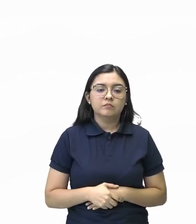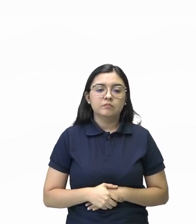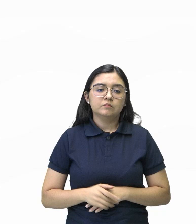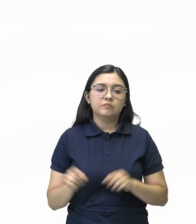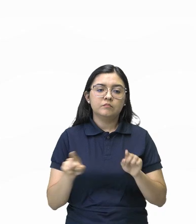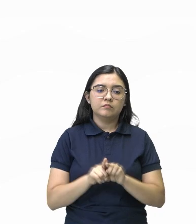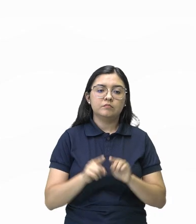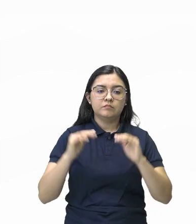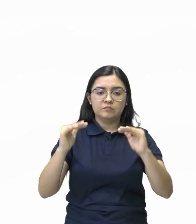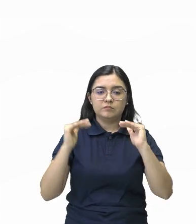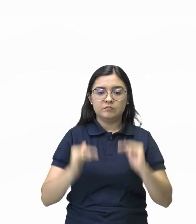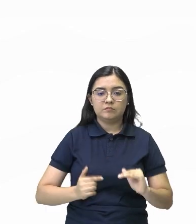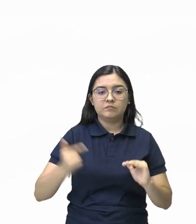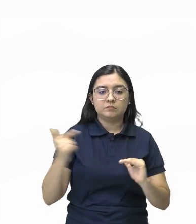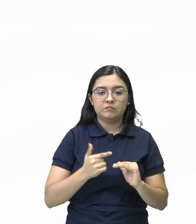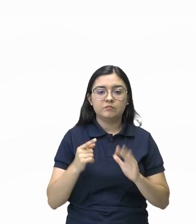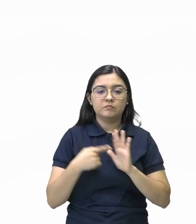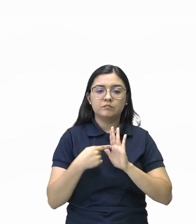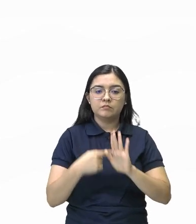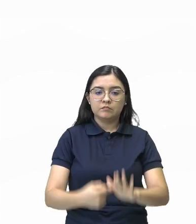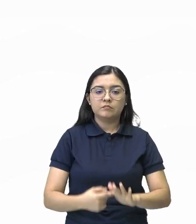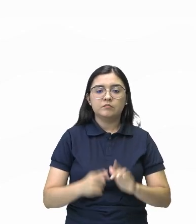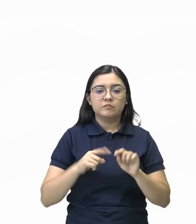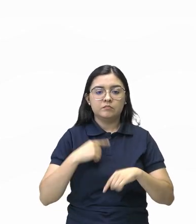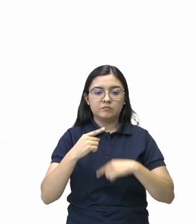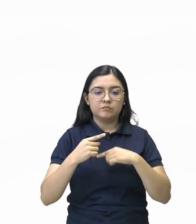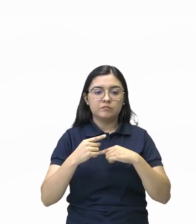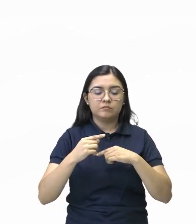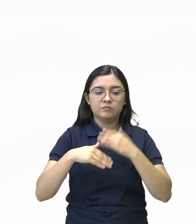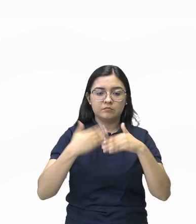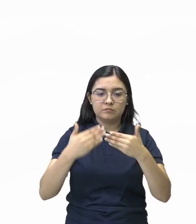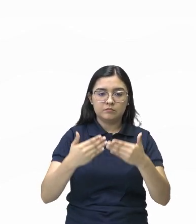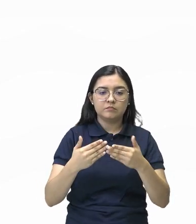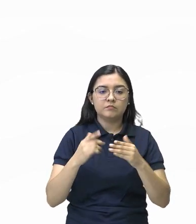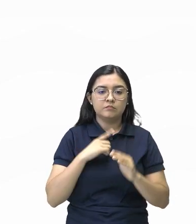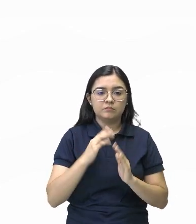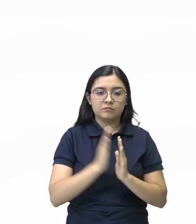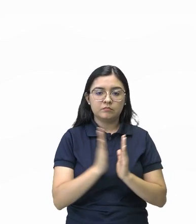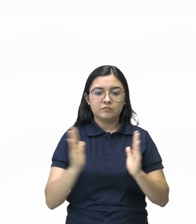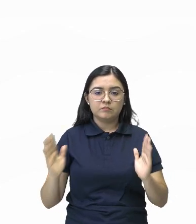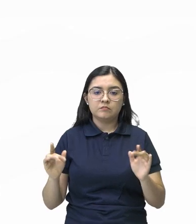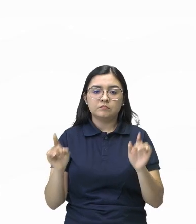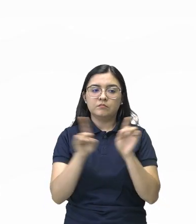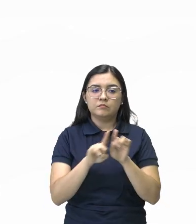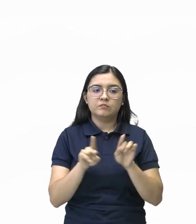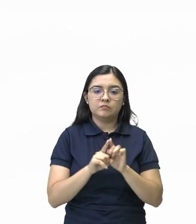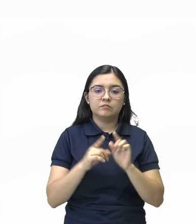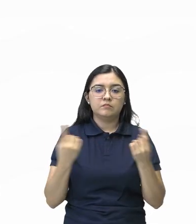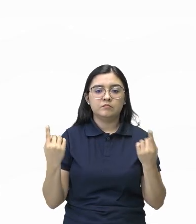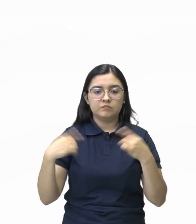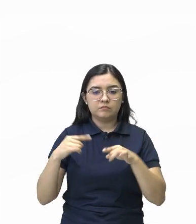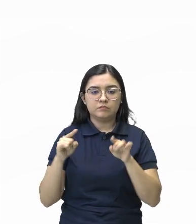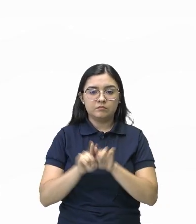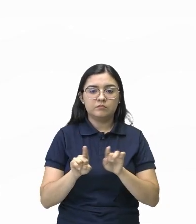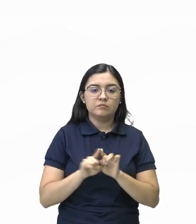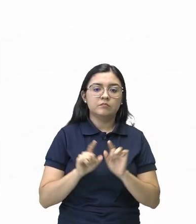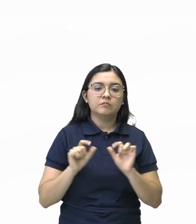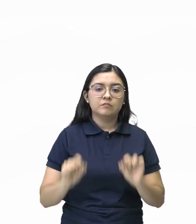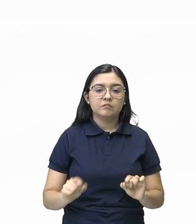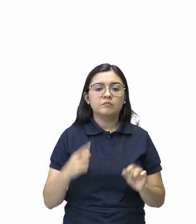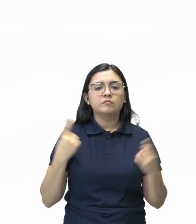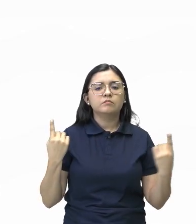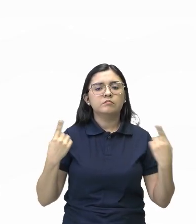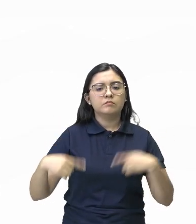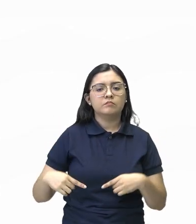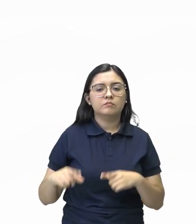A simbiogênese, ela revela os saltos evolutivos por cooperação entre indivíduos, mas ela